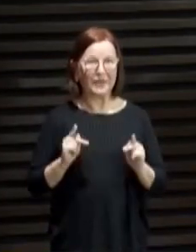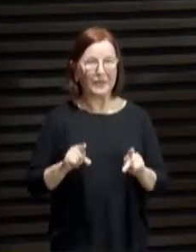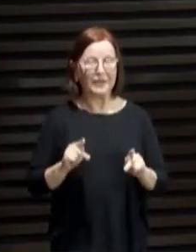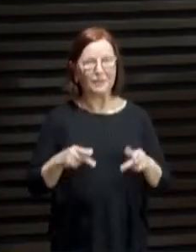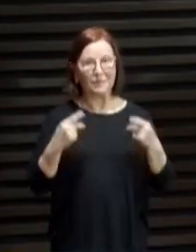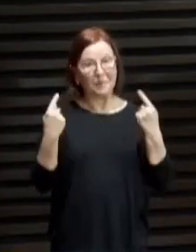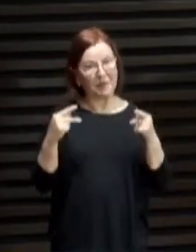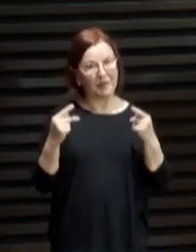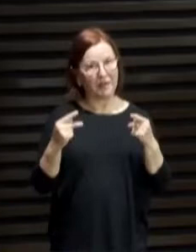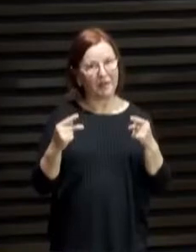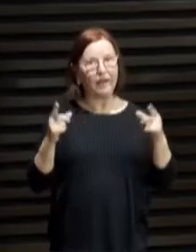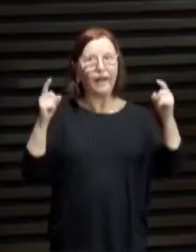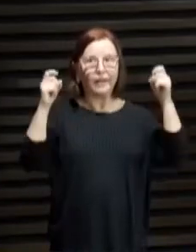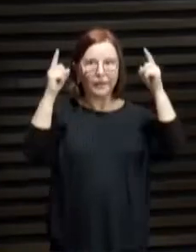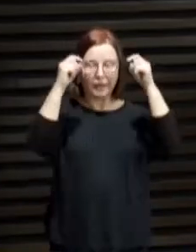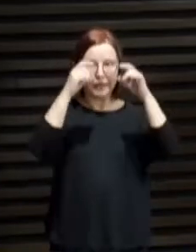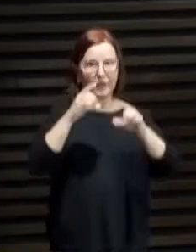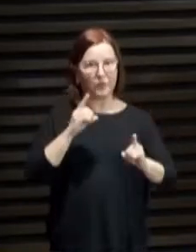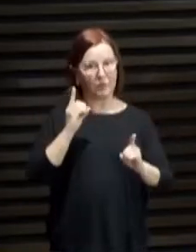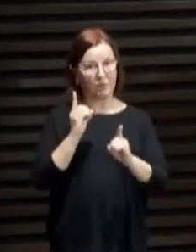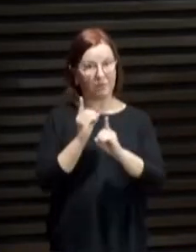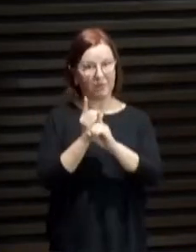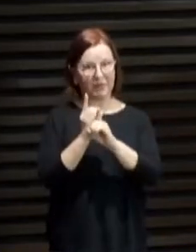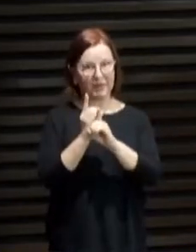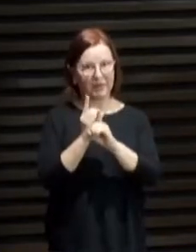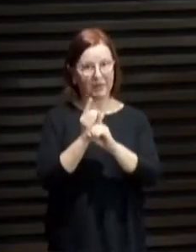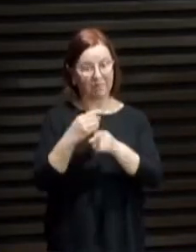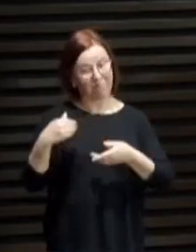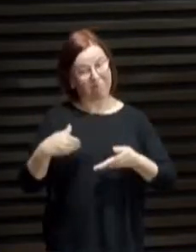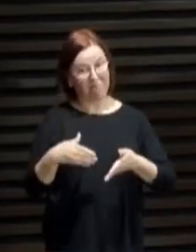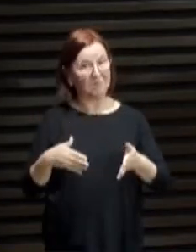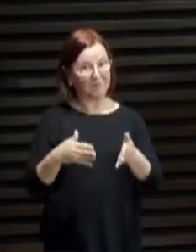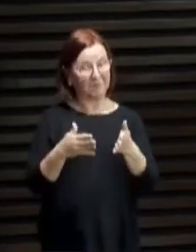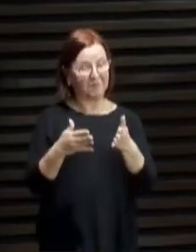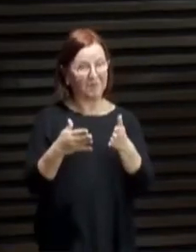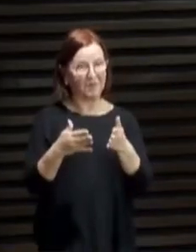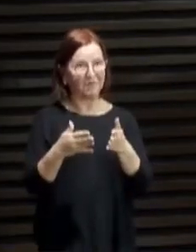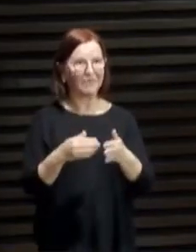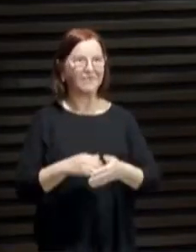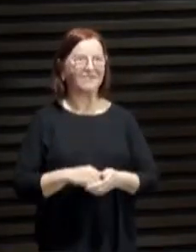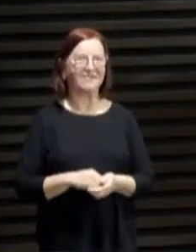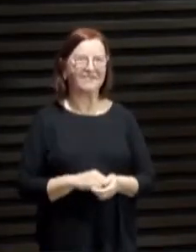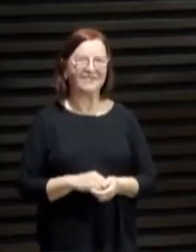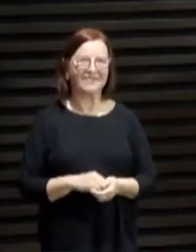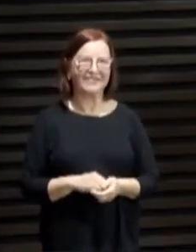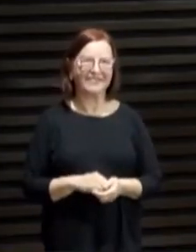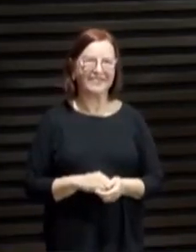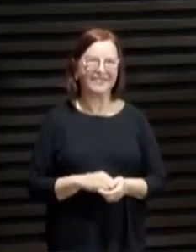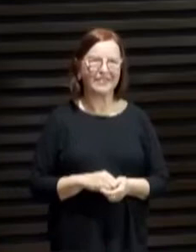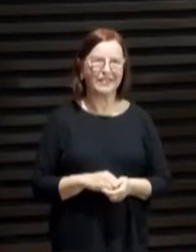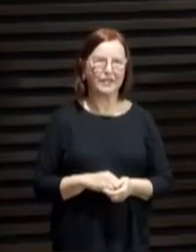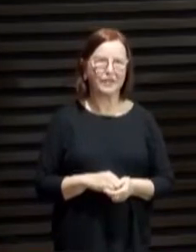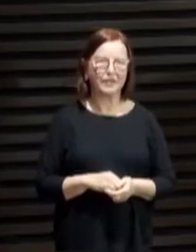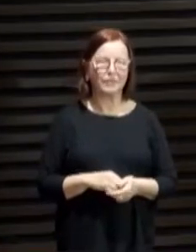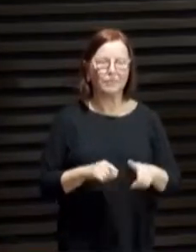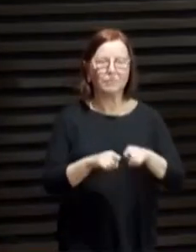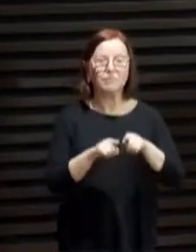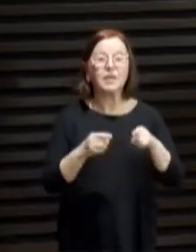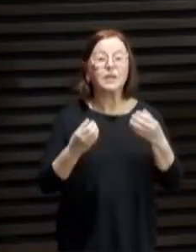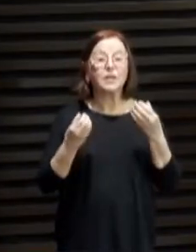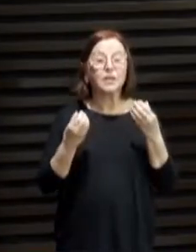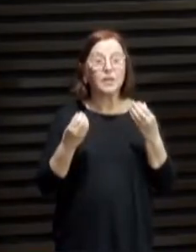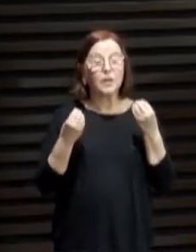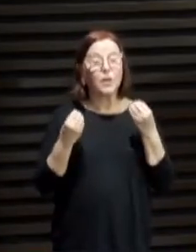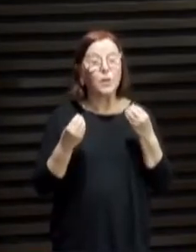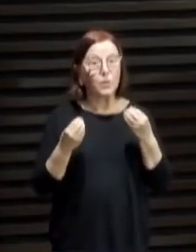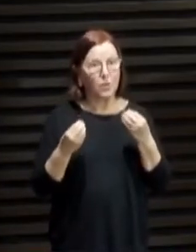e foi difícil encontrar o caminho. Mas como o que a gente quer depende do